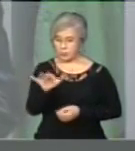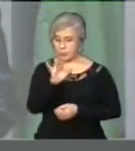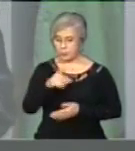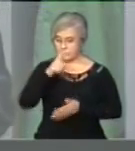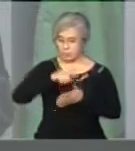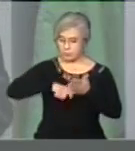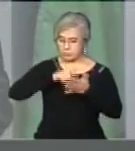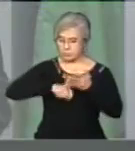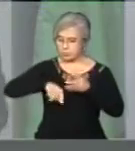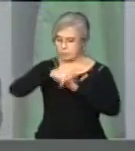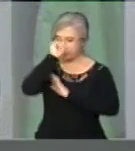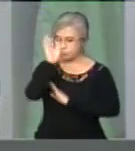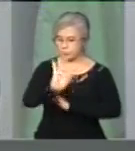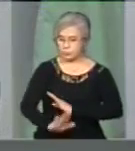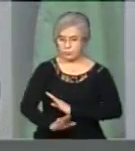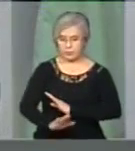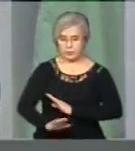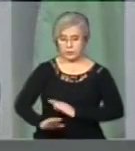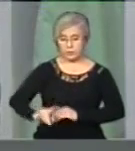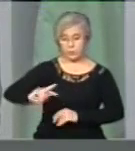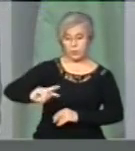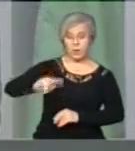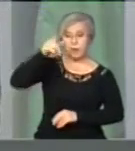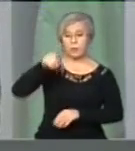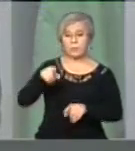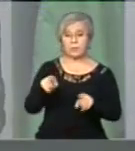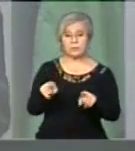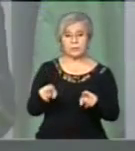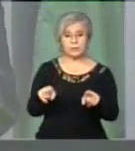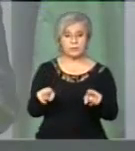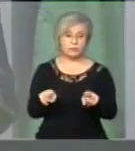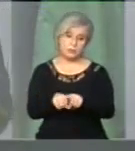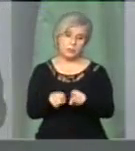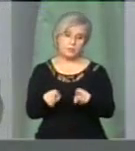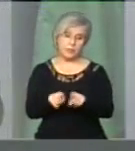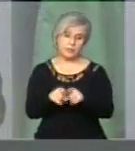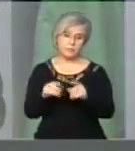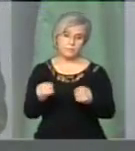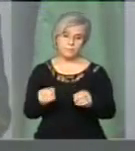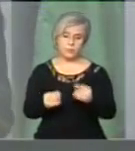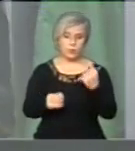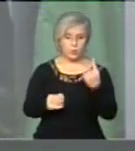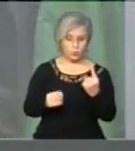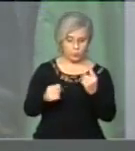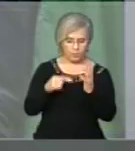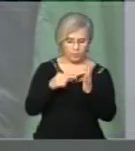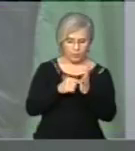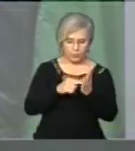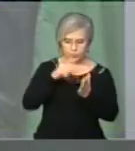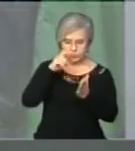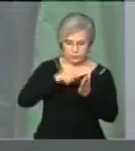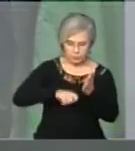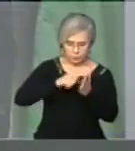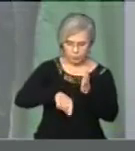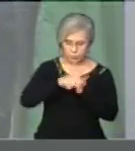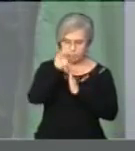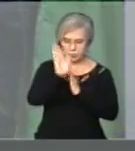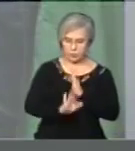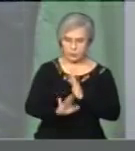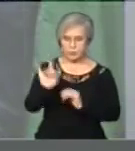tributária brasileira, se aumenta também, a cada 1 ponto de carga tributária, se